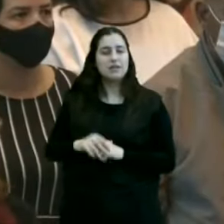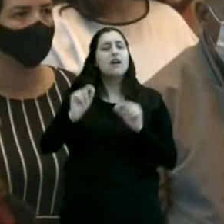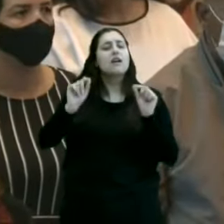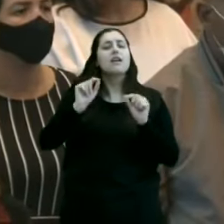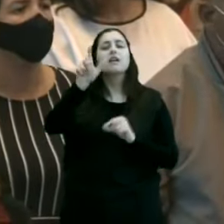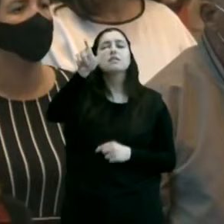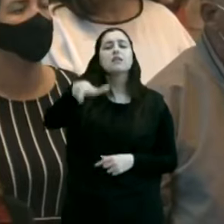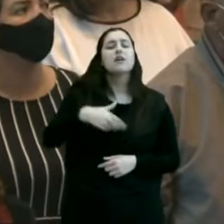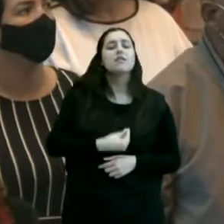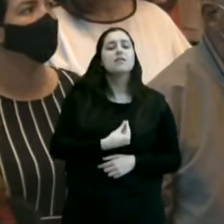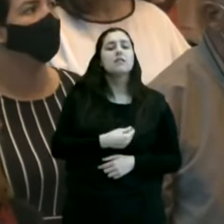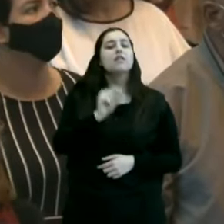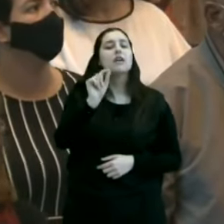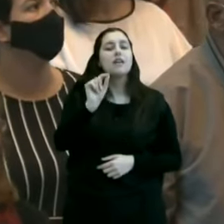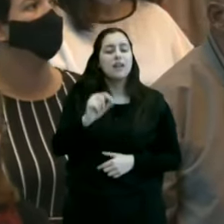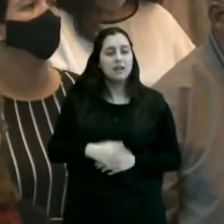você?